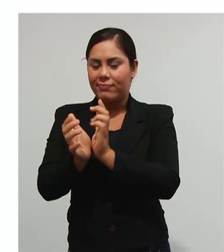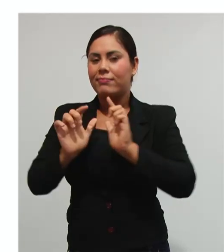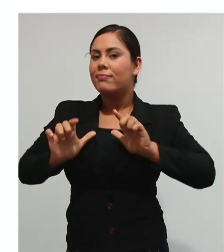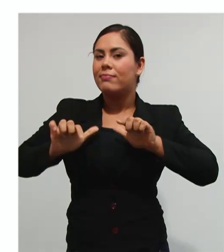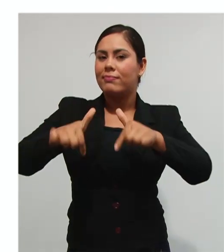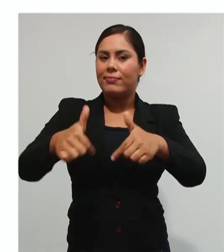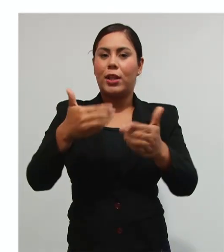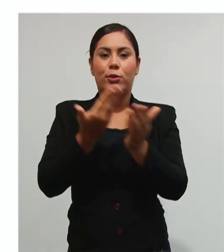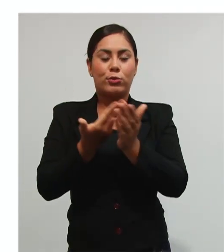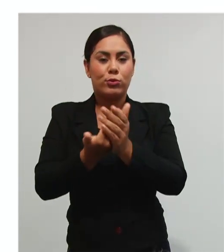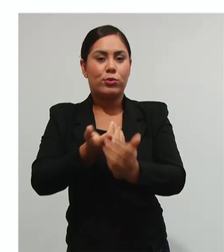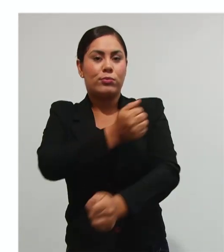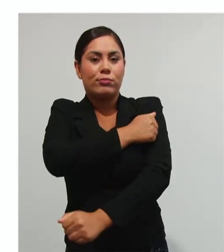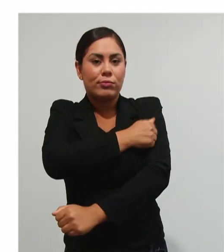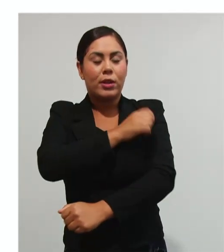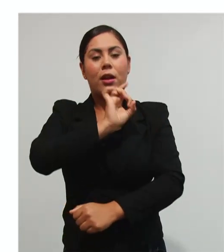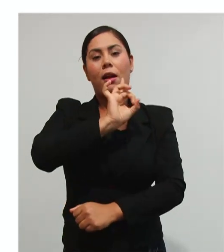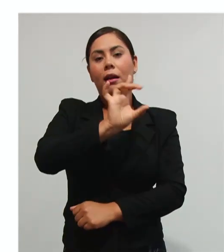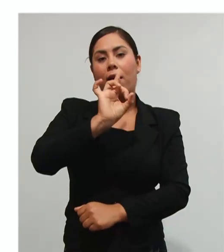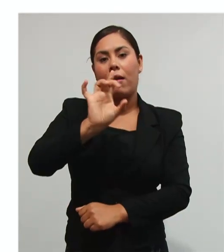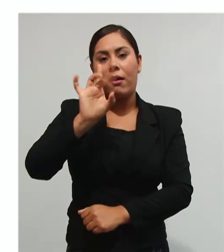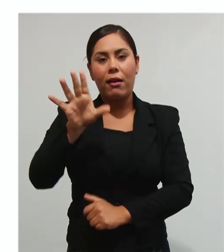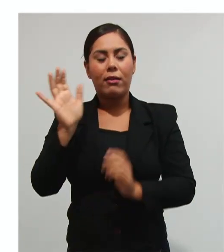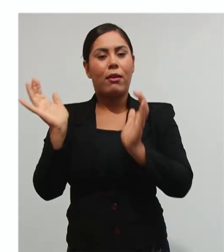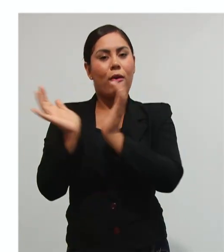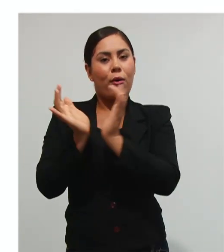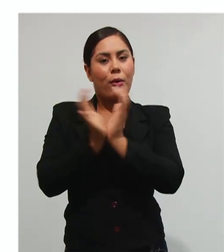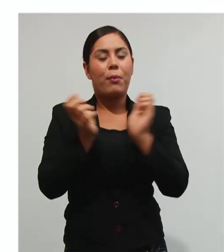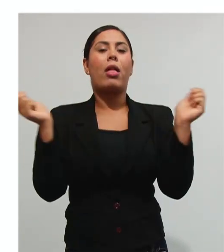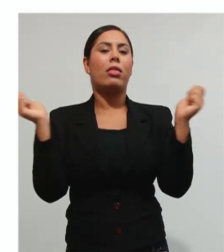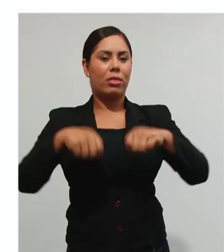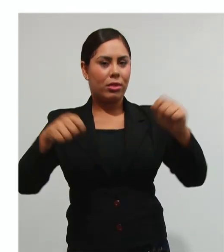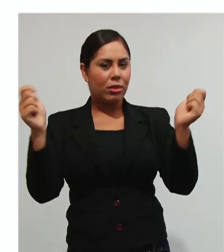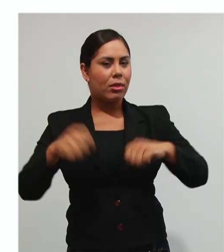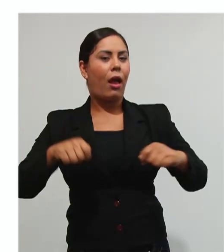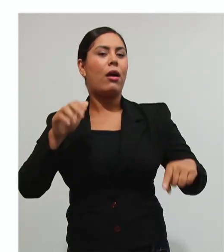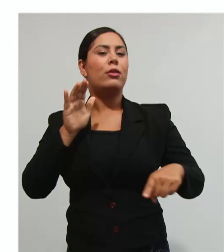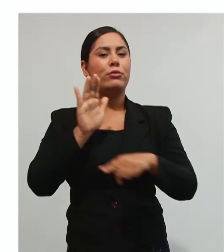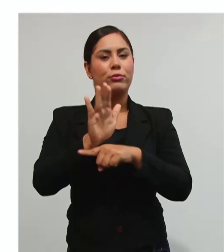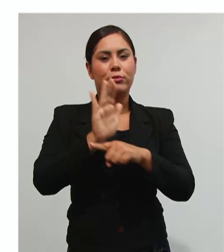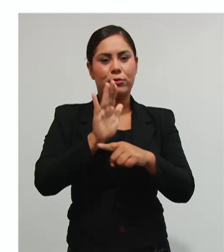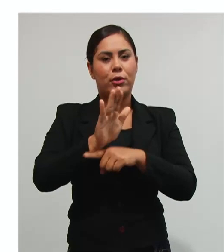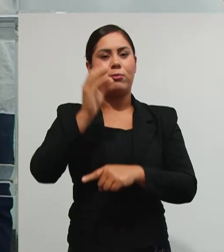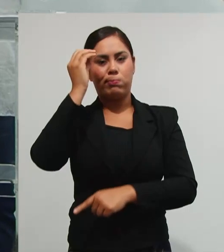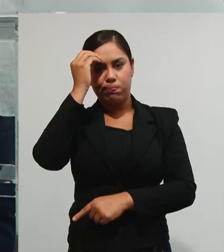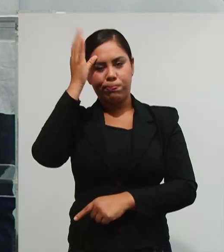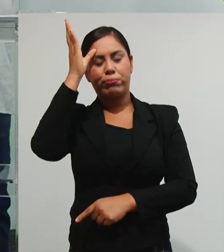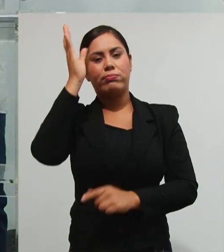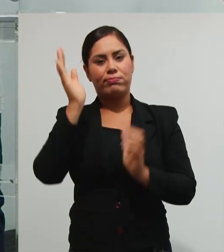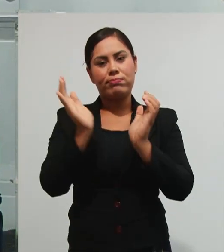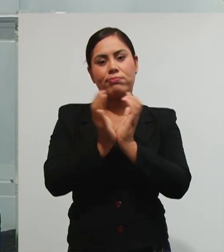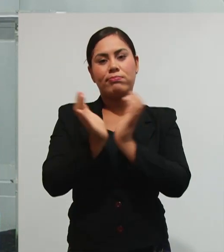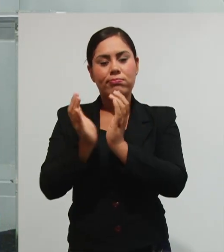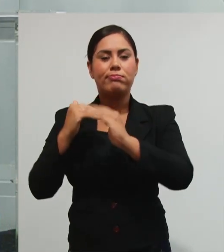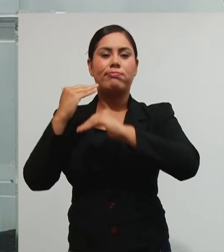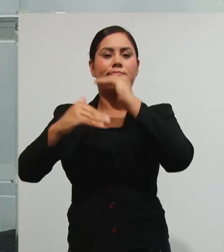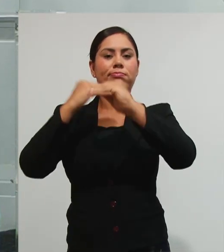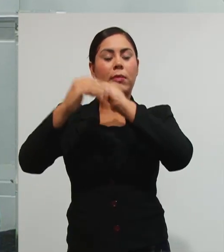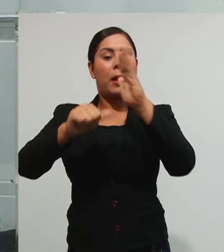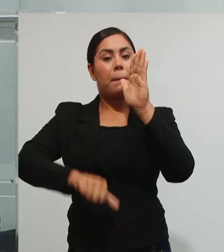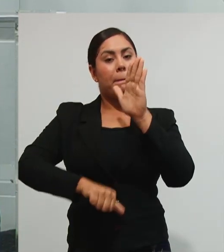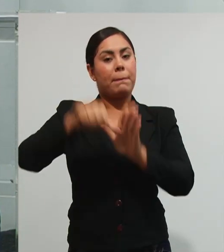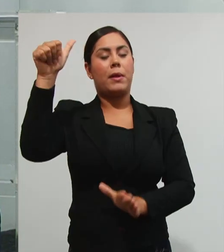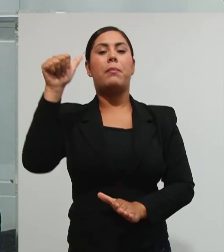de um estudante em cada grupo como líder de equipe pode ajudar na construção da equipe. Então, é desenvolver